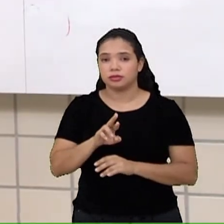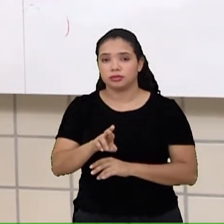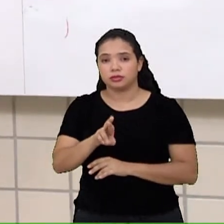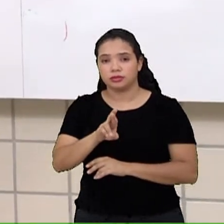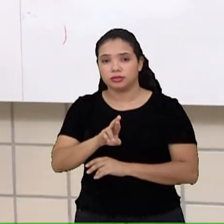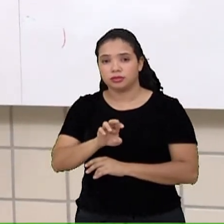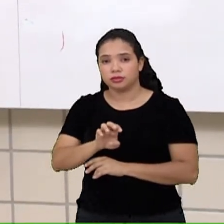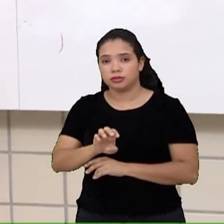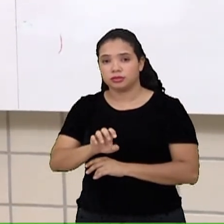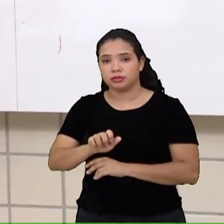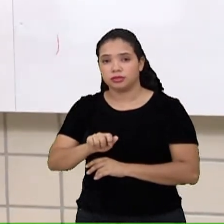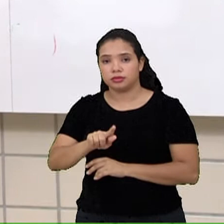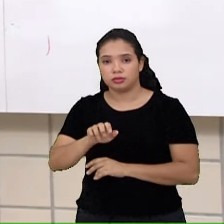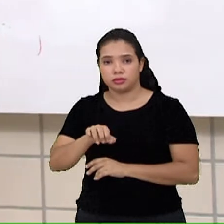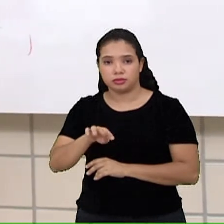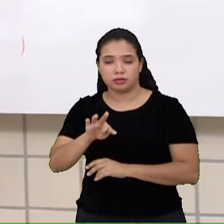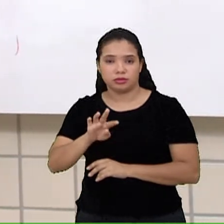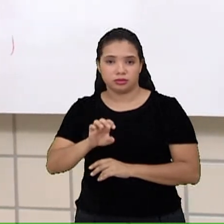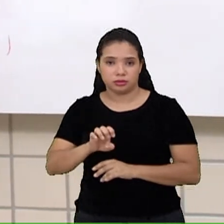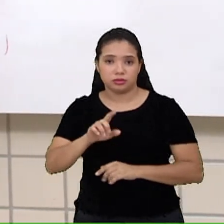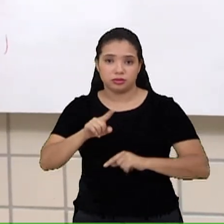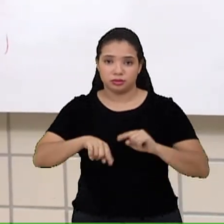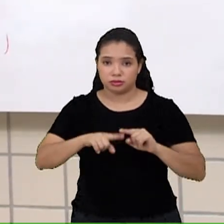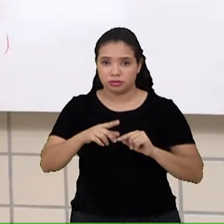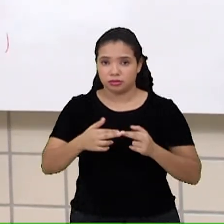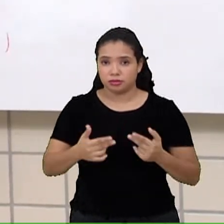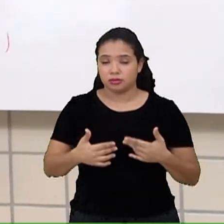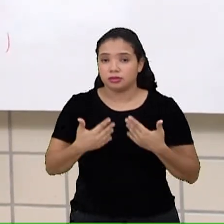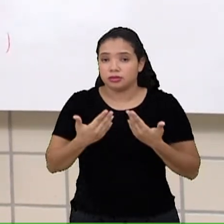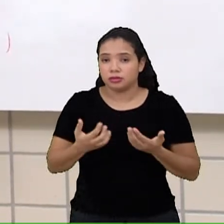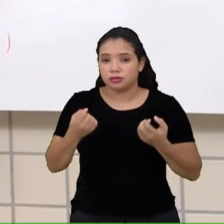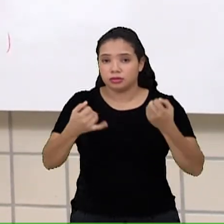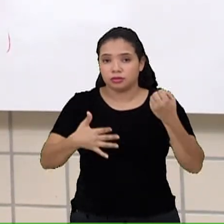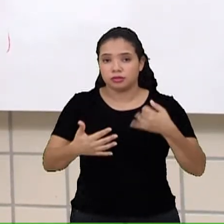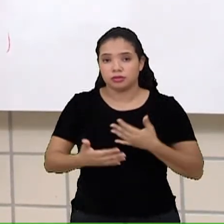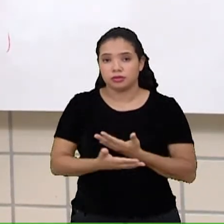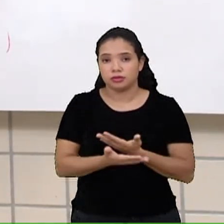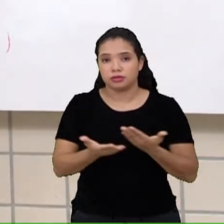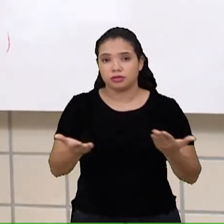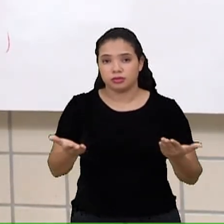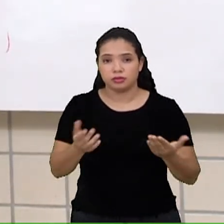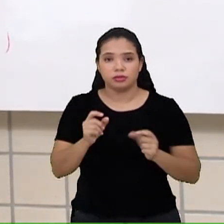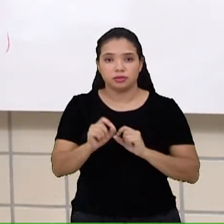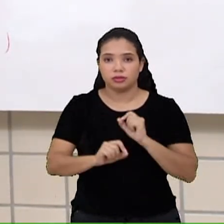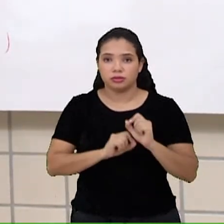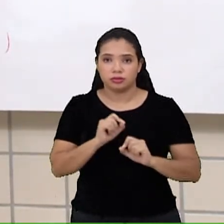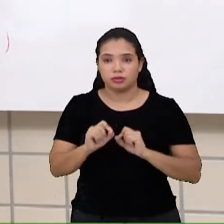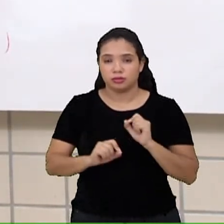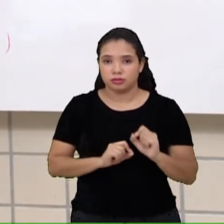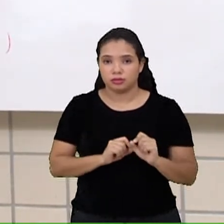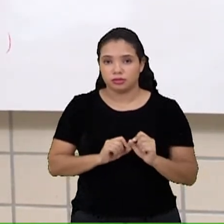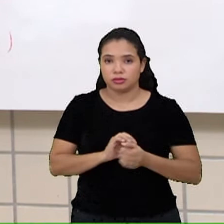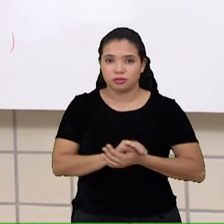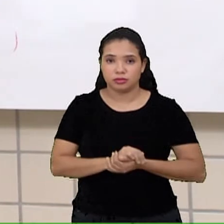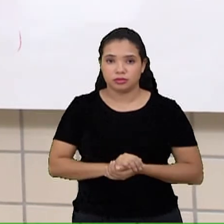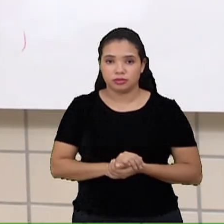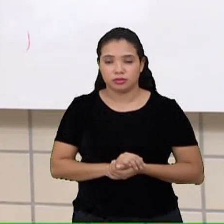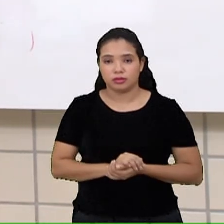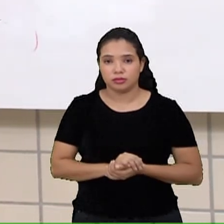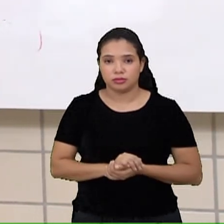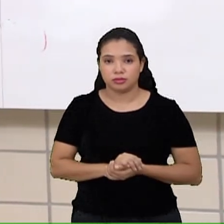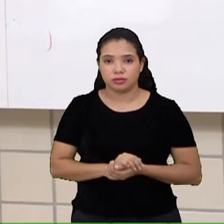reagentes e produtos, tá? Quando eu falo para vocês o que é um reagente, reagente eu posso dizer que é o